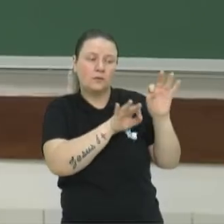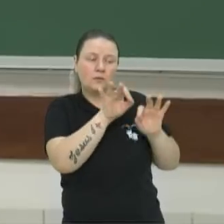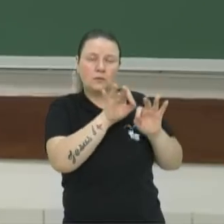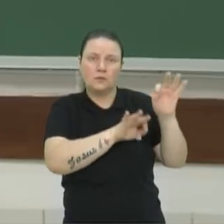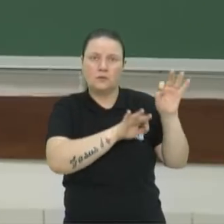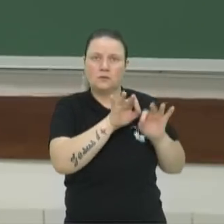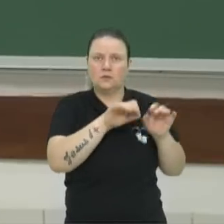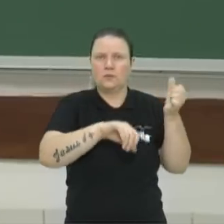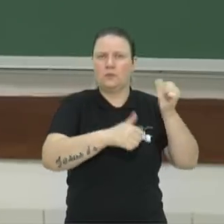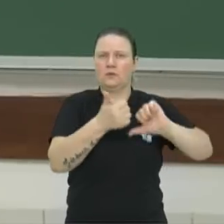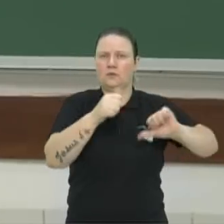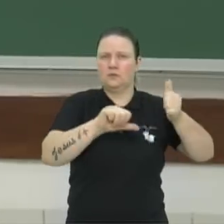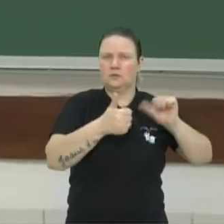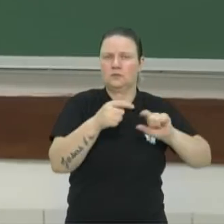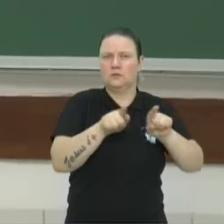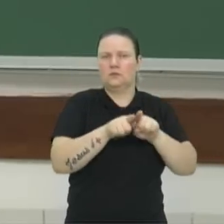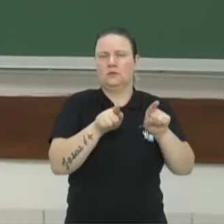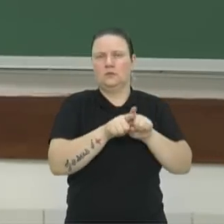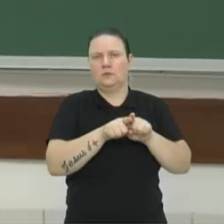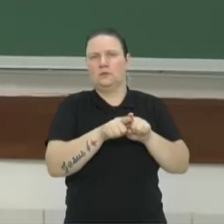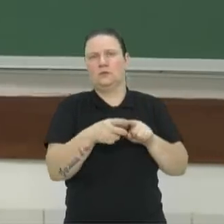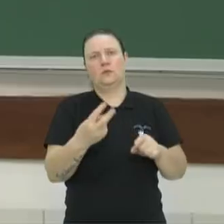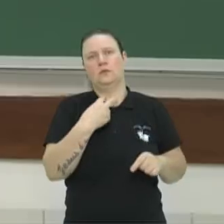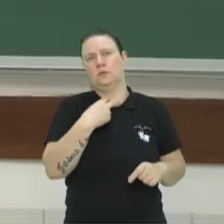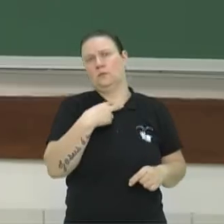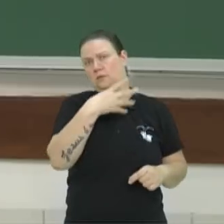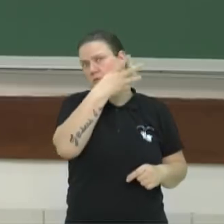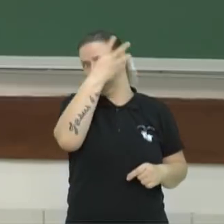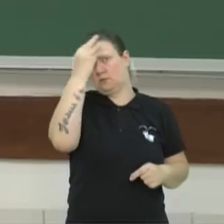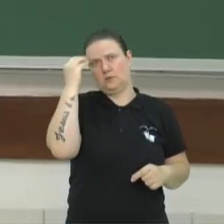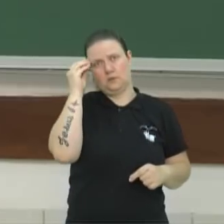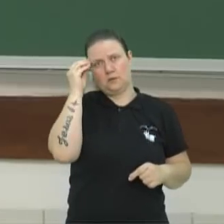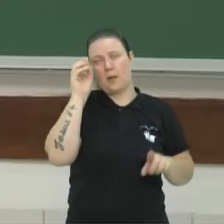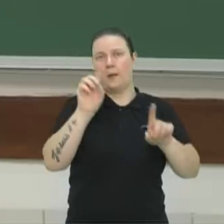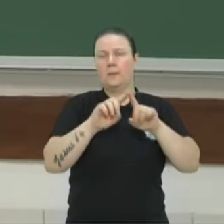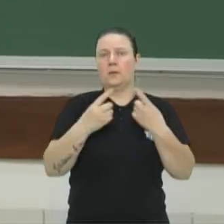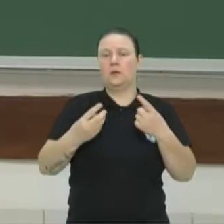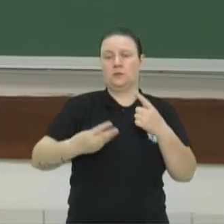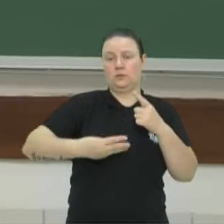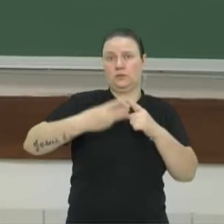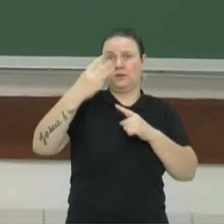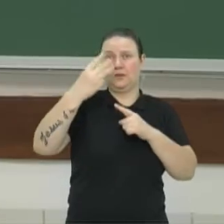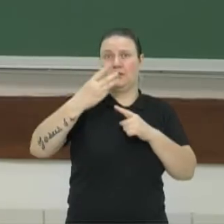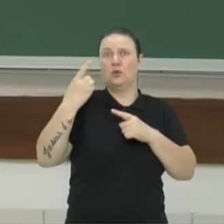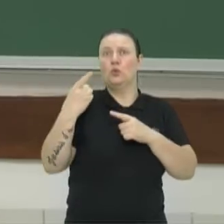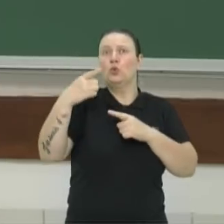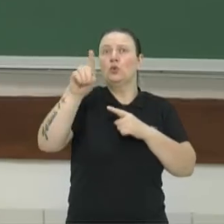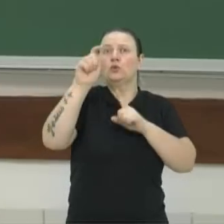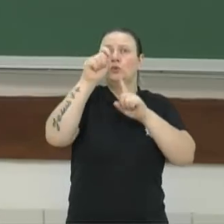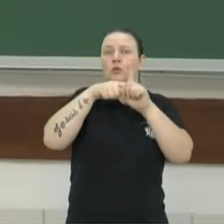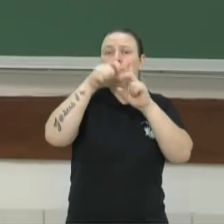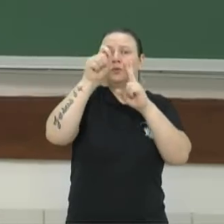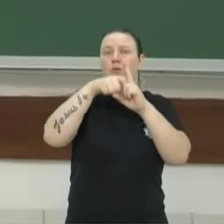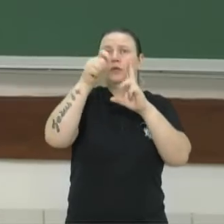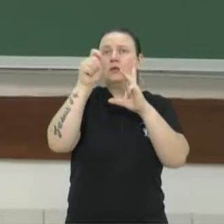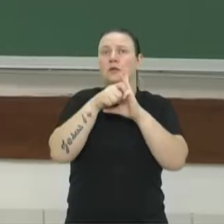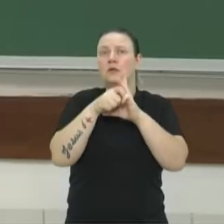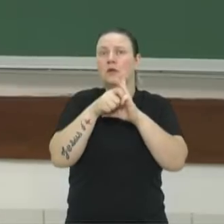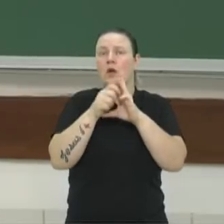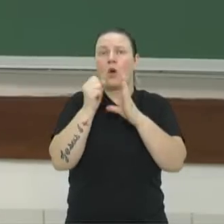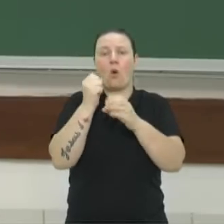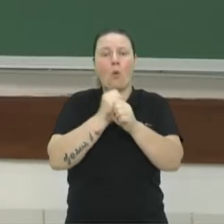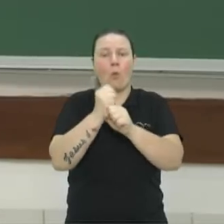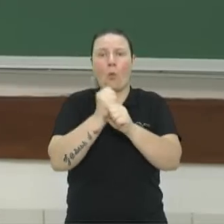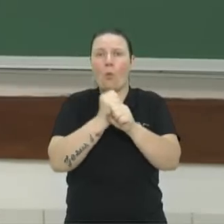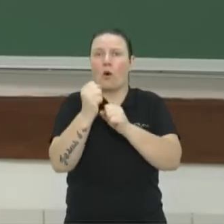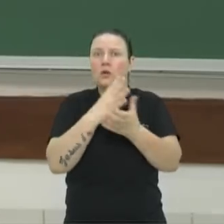atividades avaliativas. Não deixe para depois, porque nós já estamos no terceiro e último trimestre. O ano passa